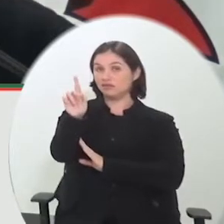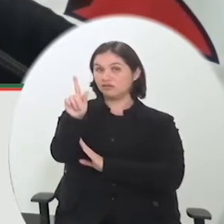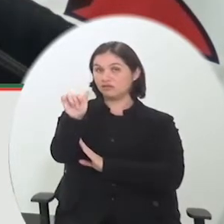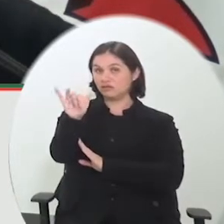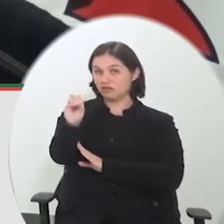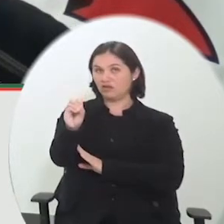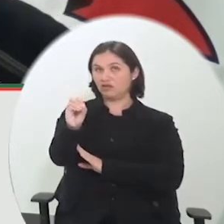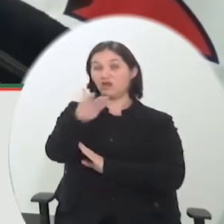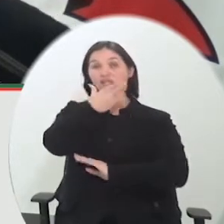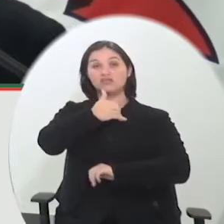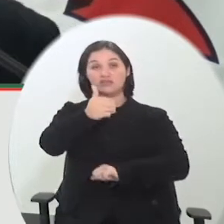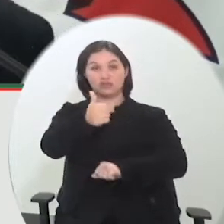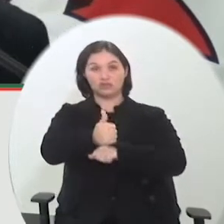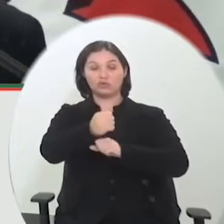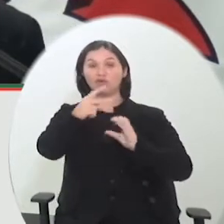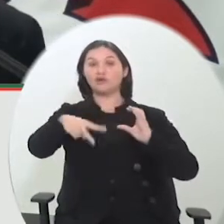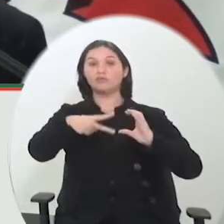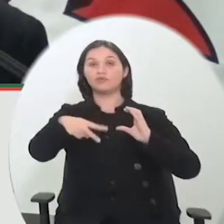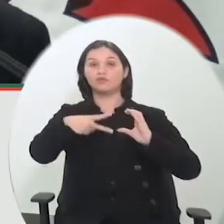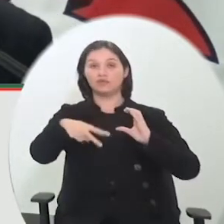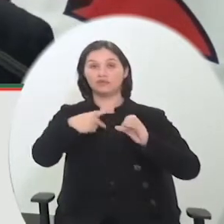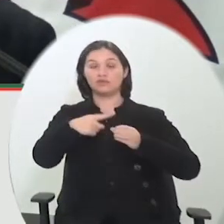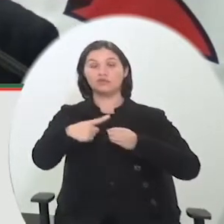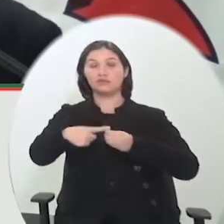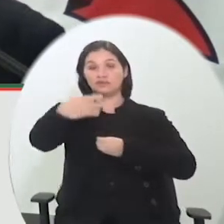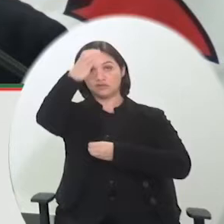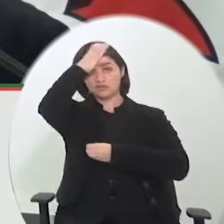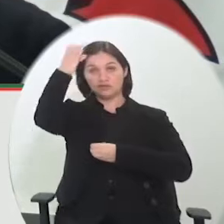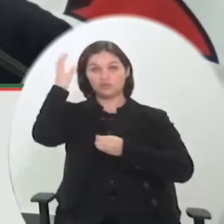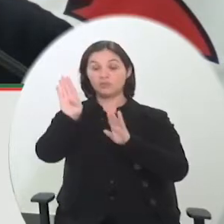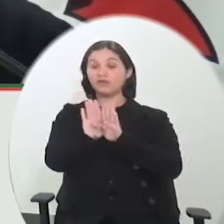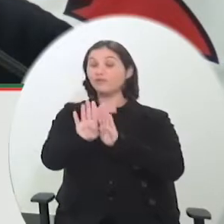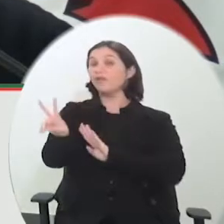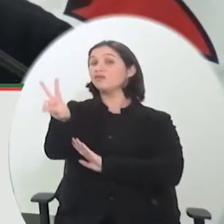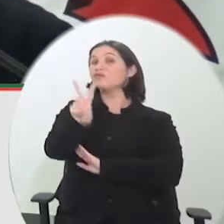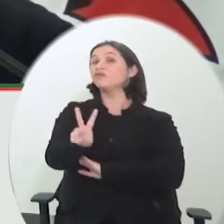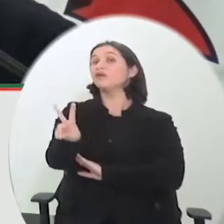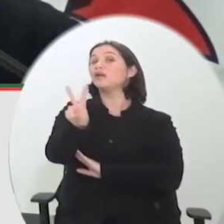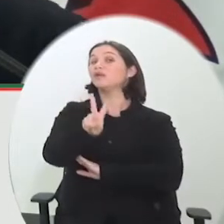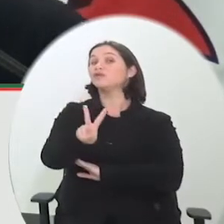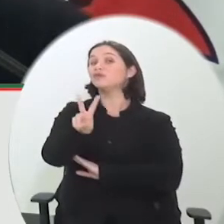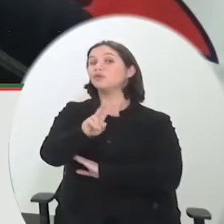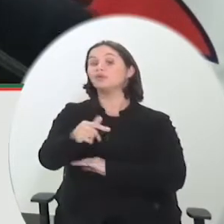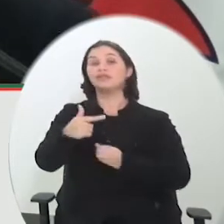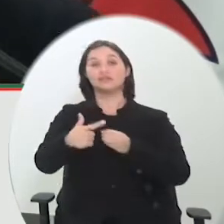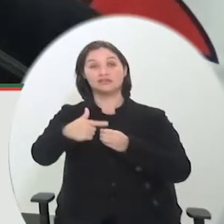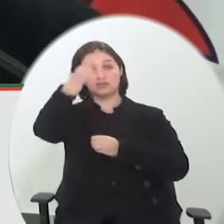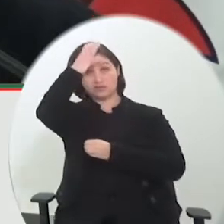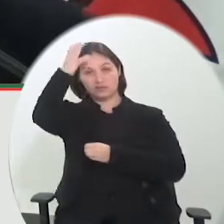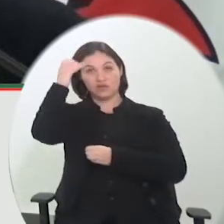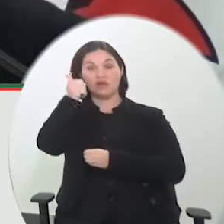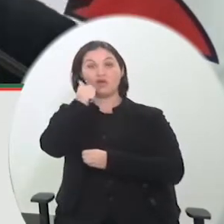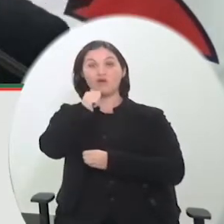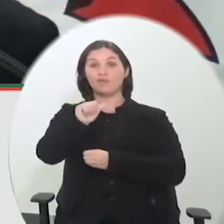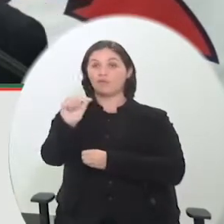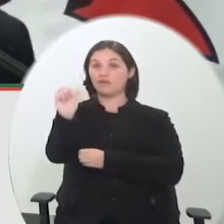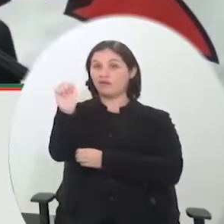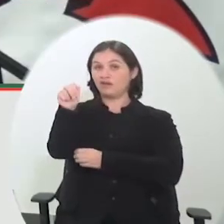da Câmara Municipal de Vereadores de Criciúma. Excelentíssima senhora Ângela